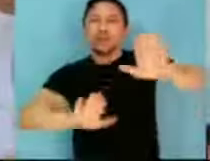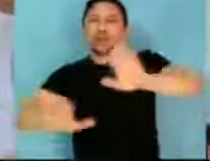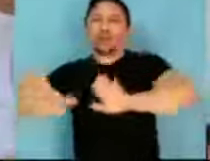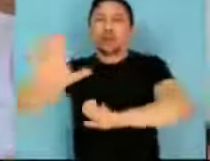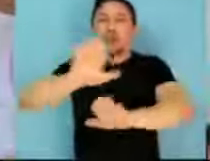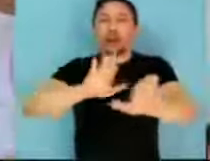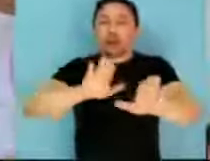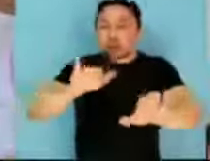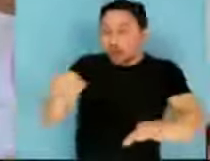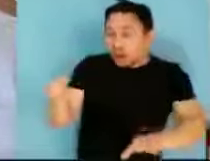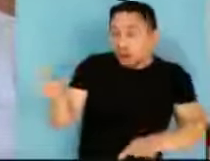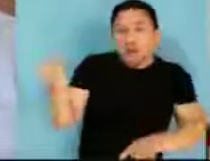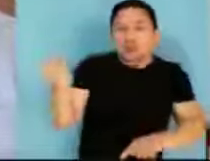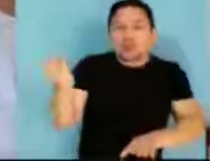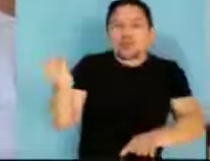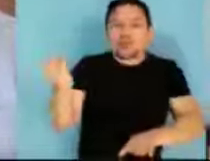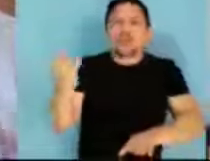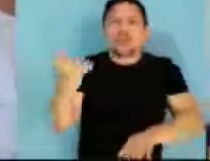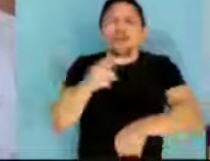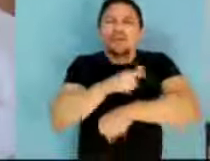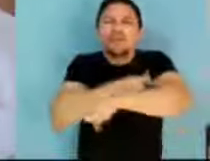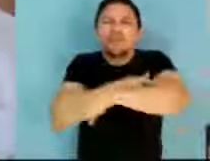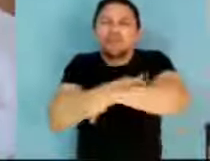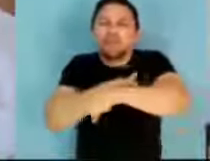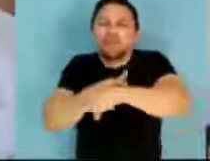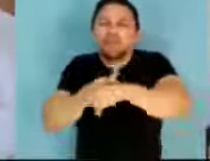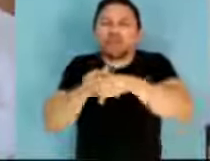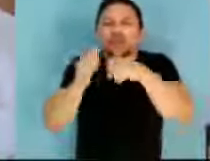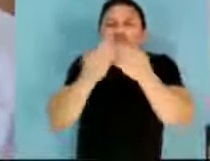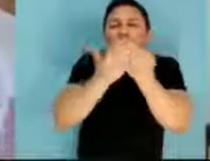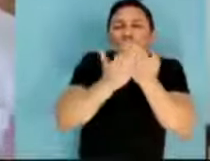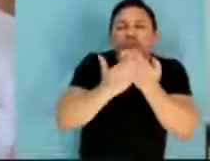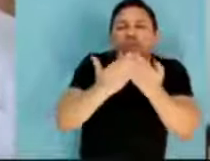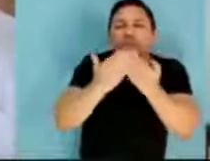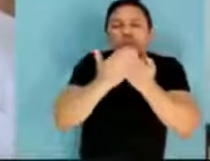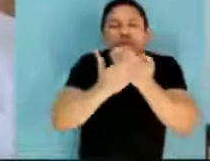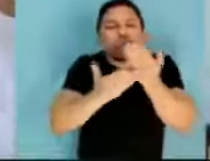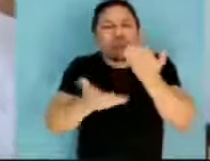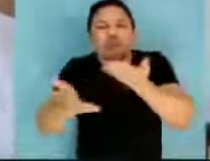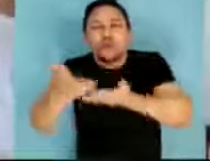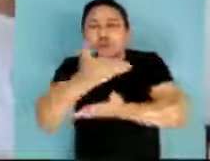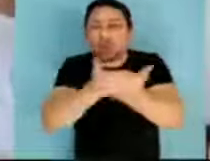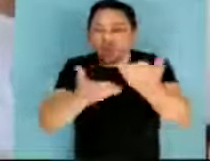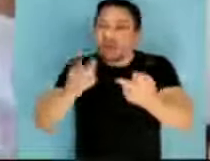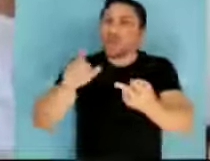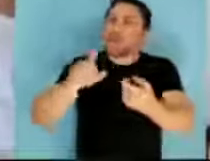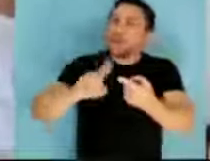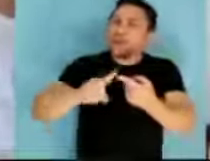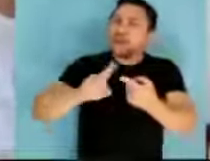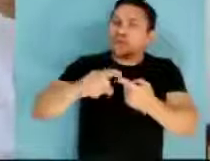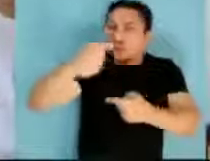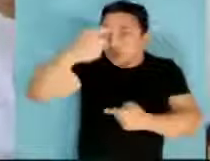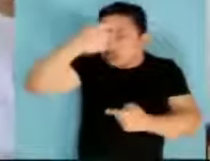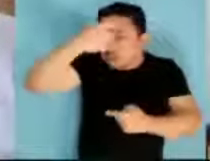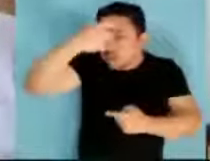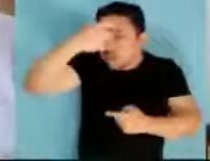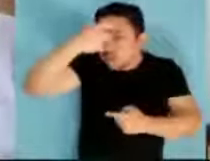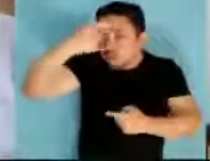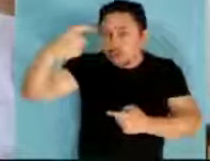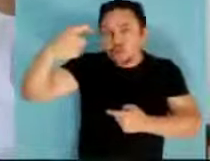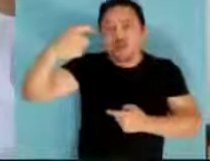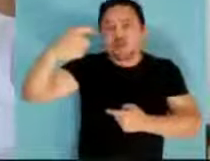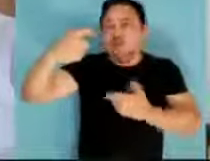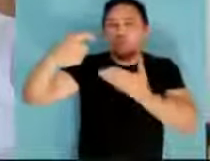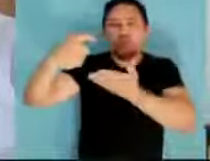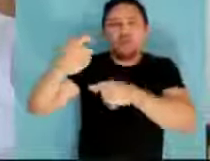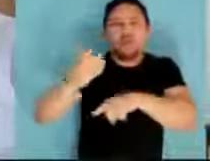de cuidar, oportunidade de ter delicadeza naquilo que nós fazemos, consciência